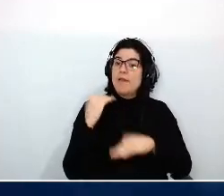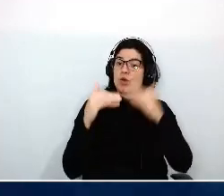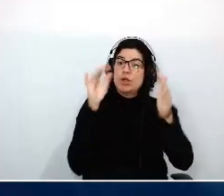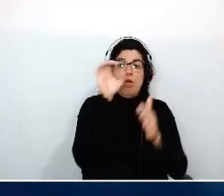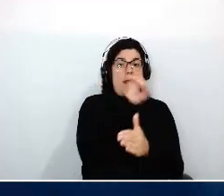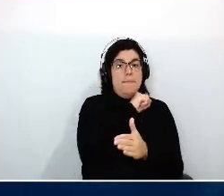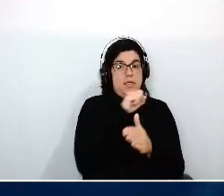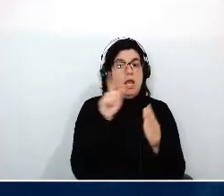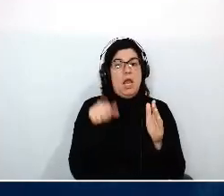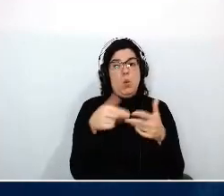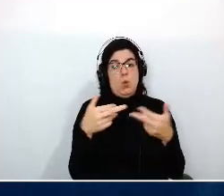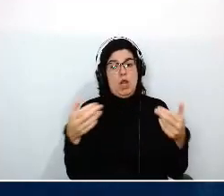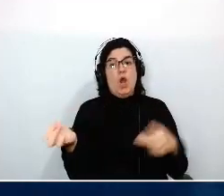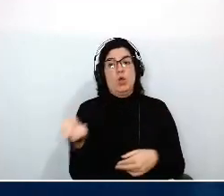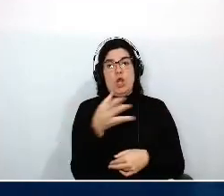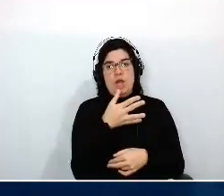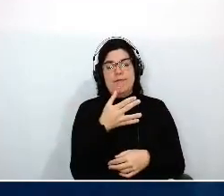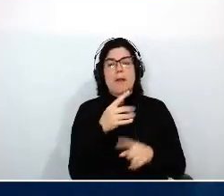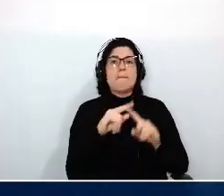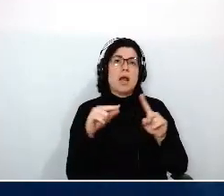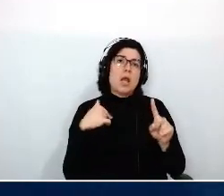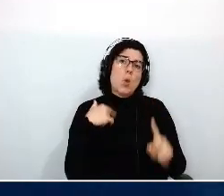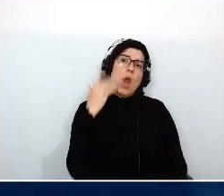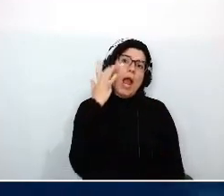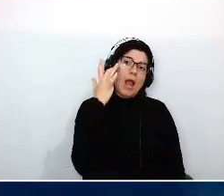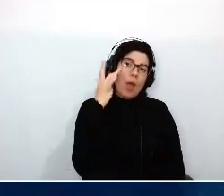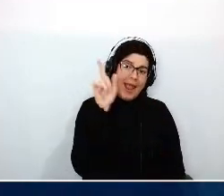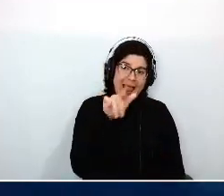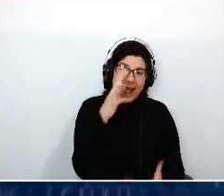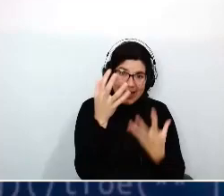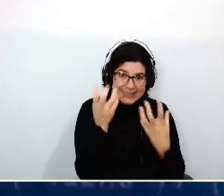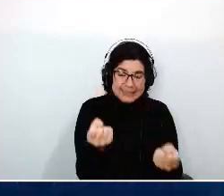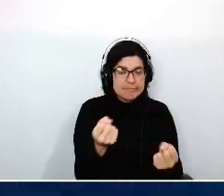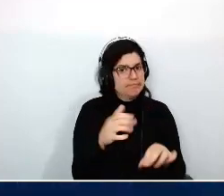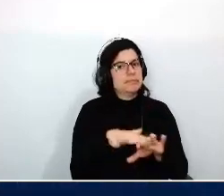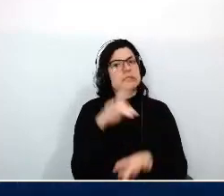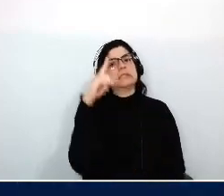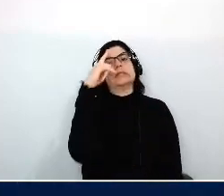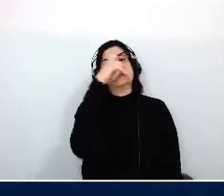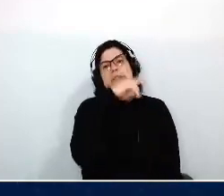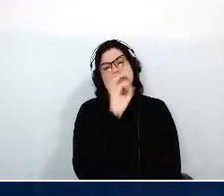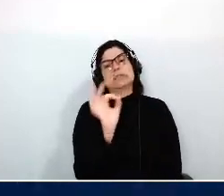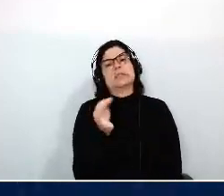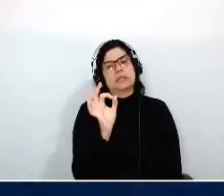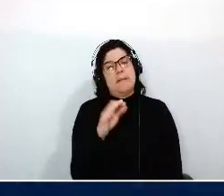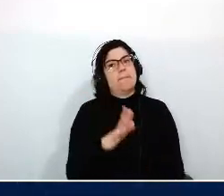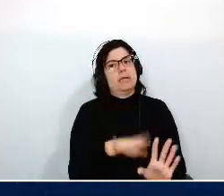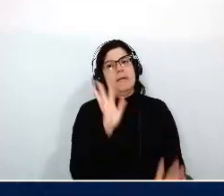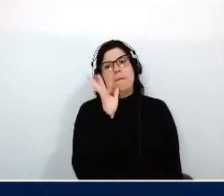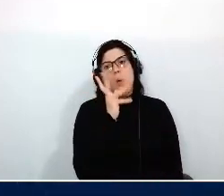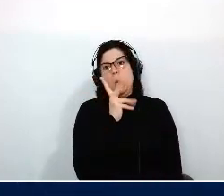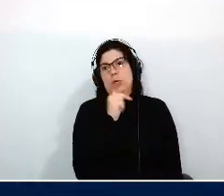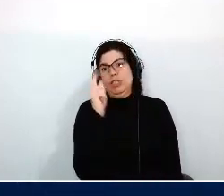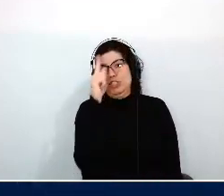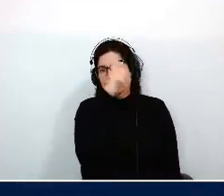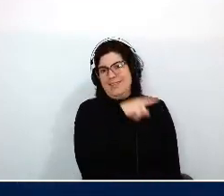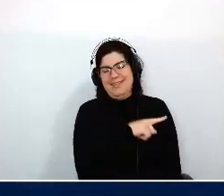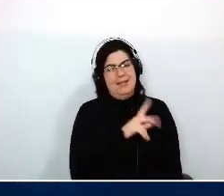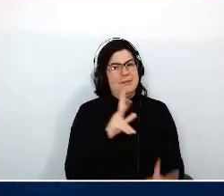novo, mas eu acho que a adoção seria mais complicada, seria mais lenta e mais difícil do que foi como um closure da